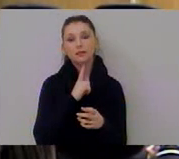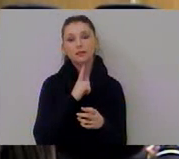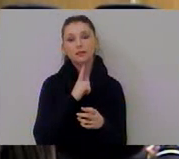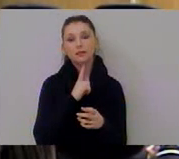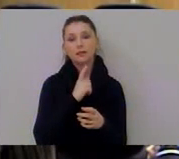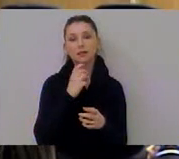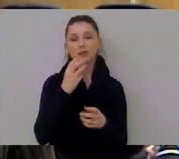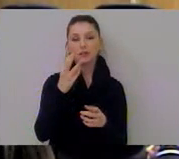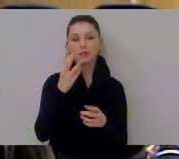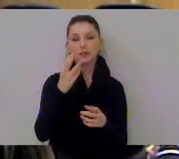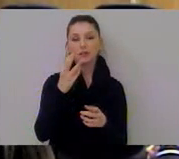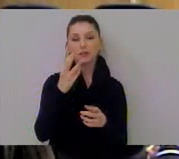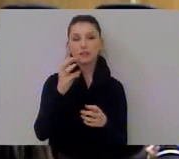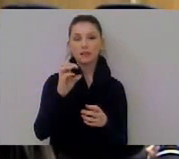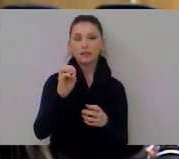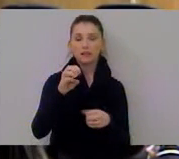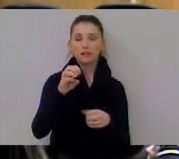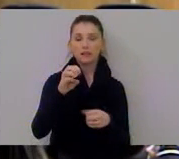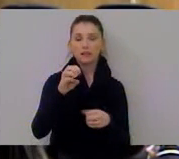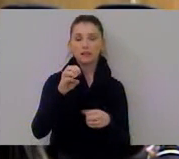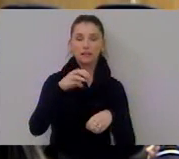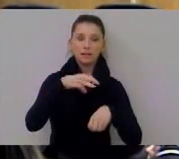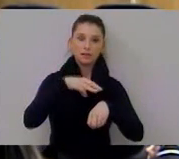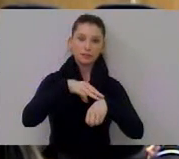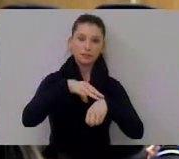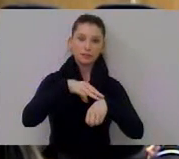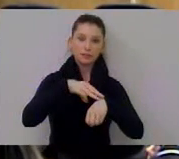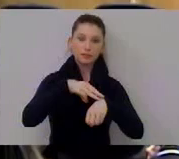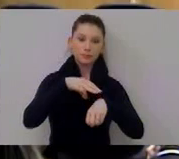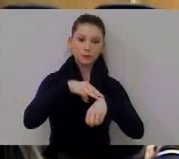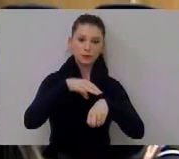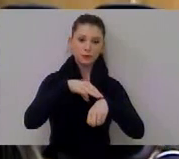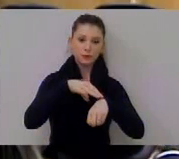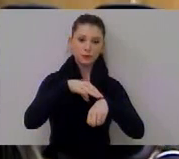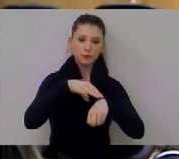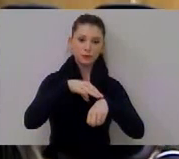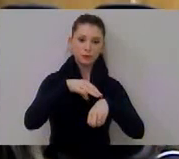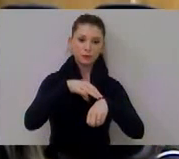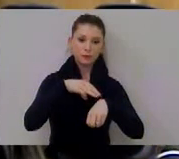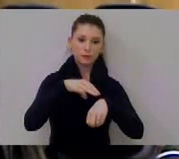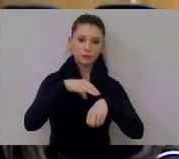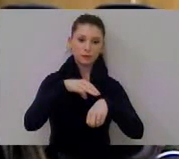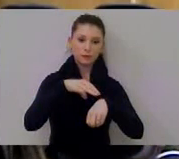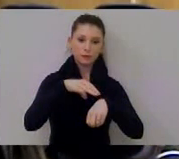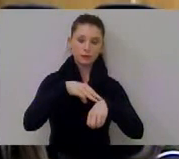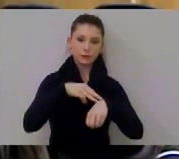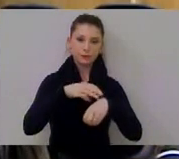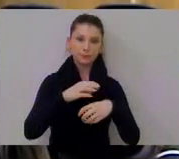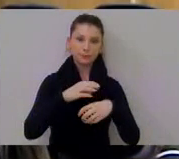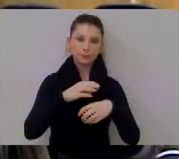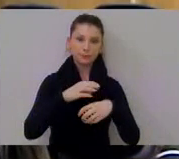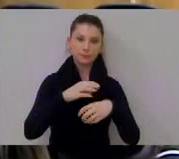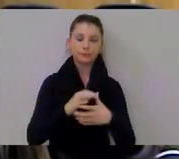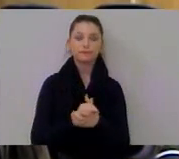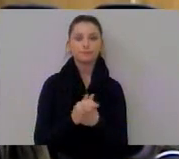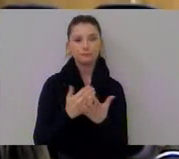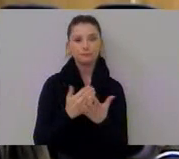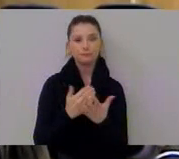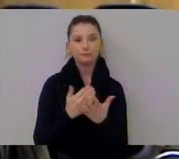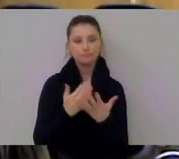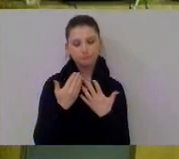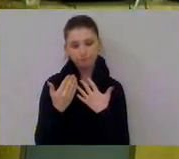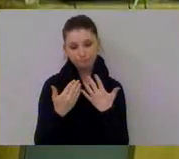fica a critério de cada vereador ceder o seu horário político para